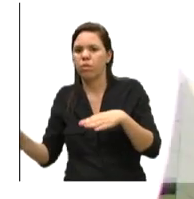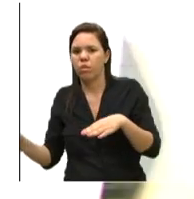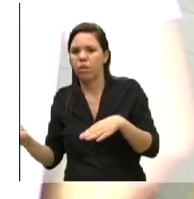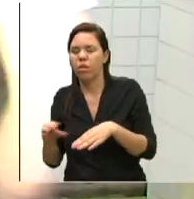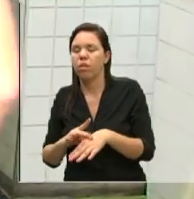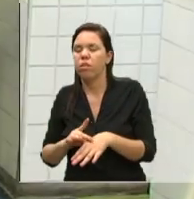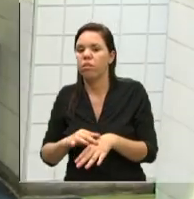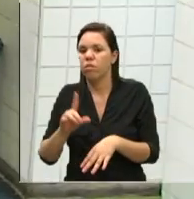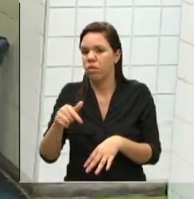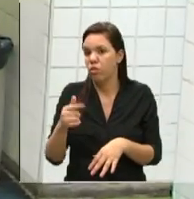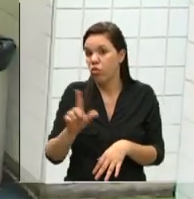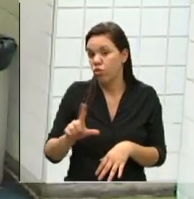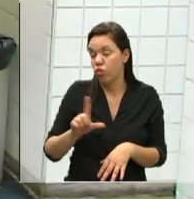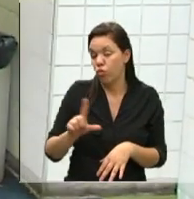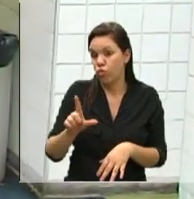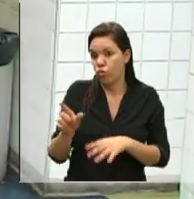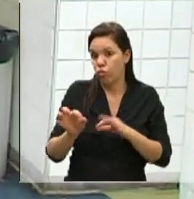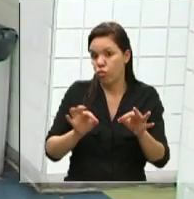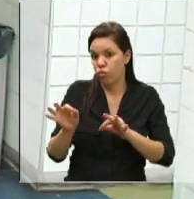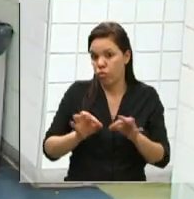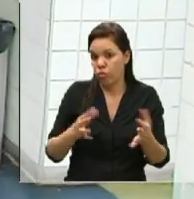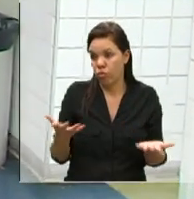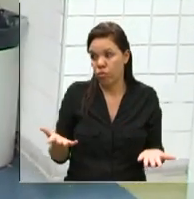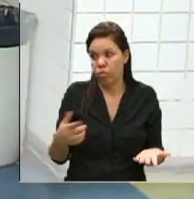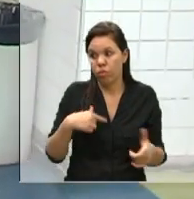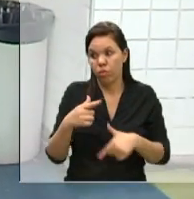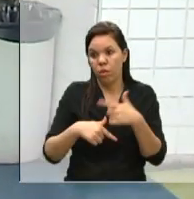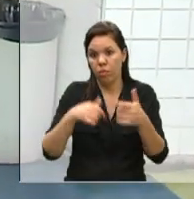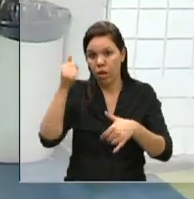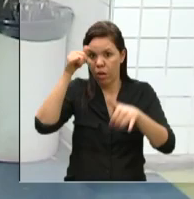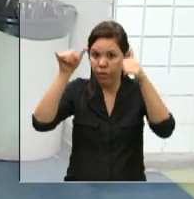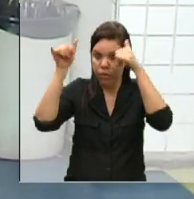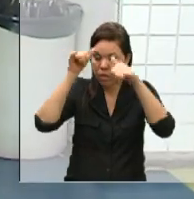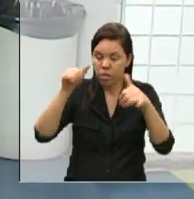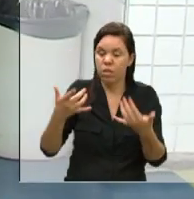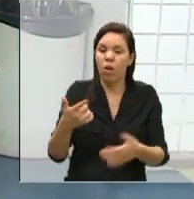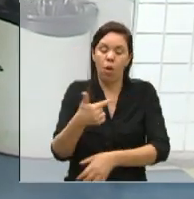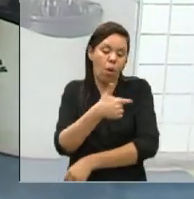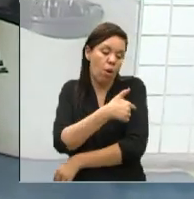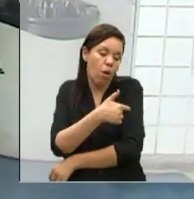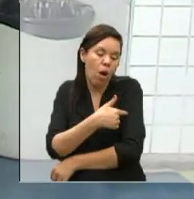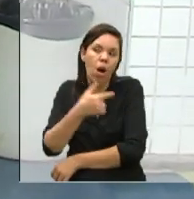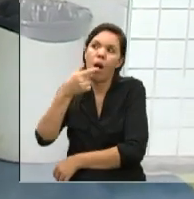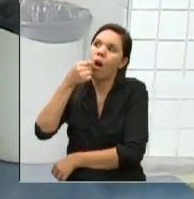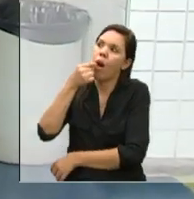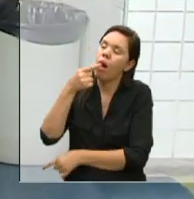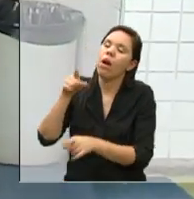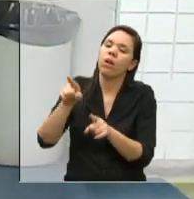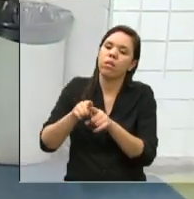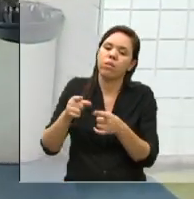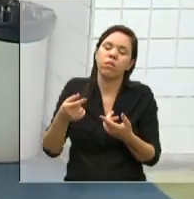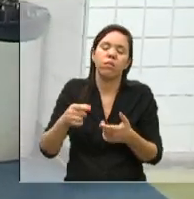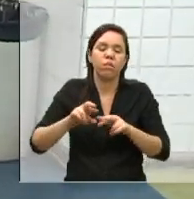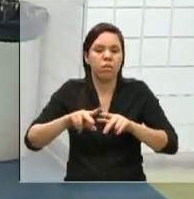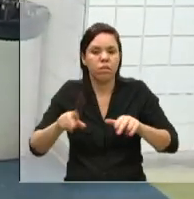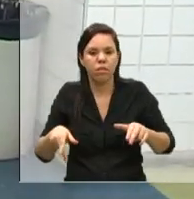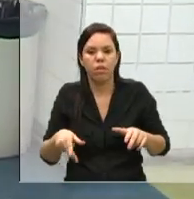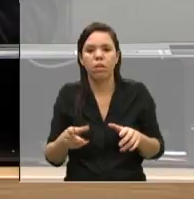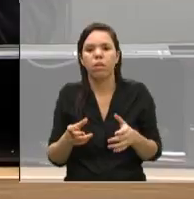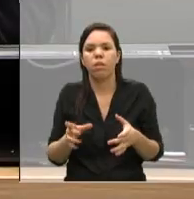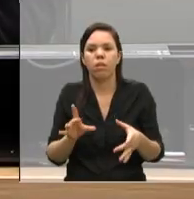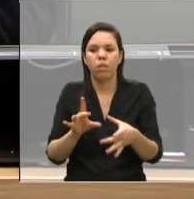a lógica que o SUS organiza, por isso que o SUS trabalha com prevenção, com vacina, com redes integradas,